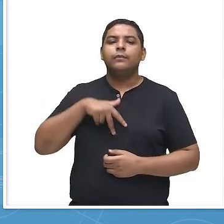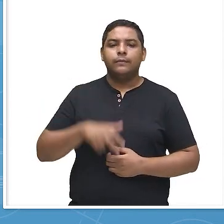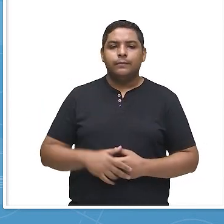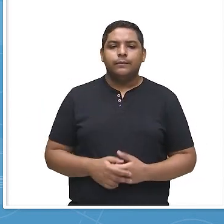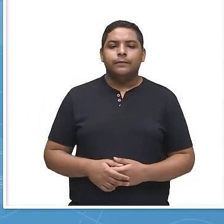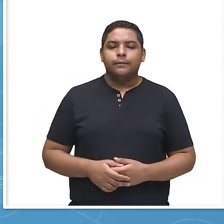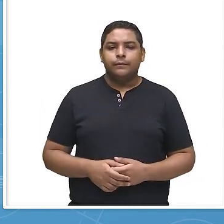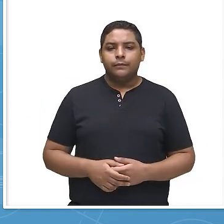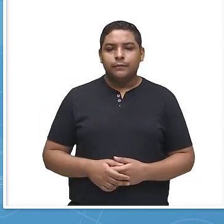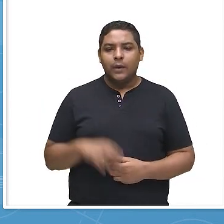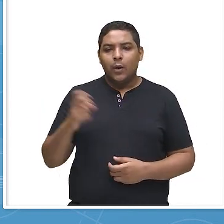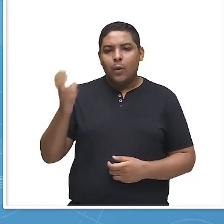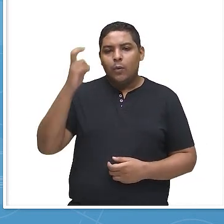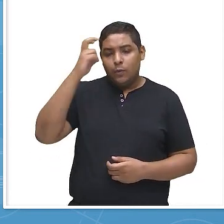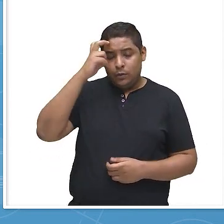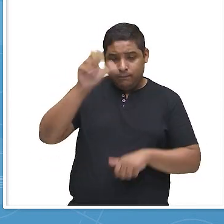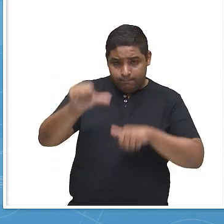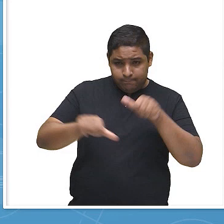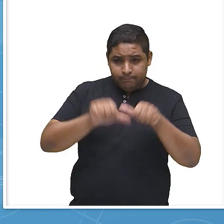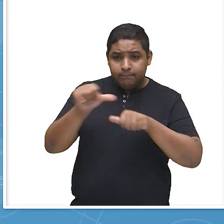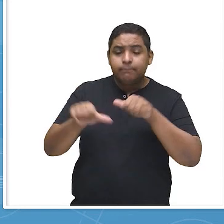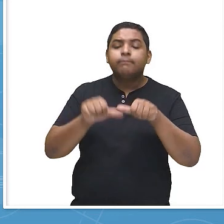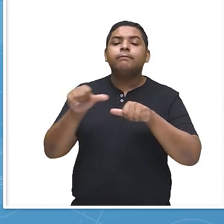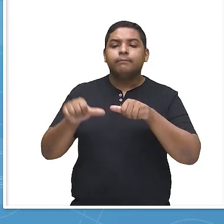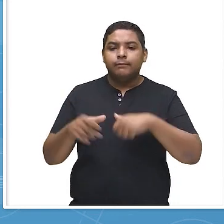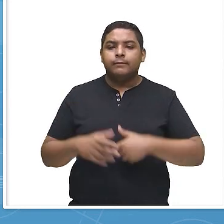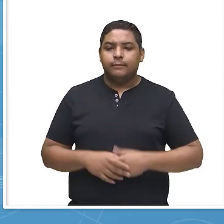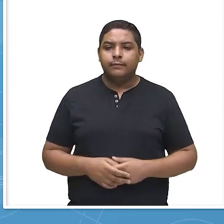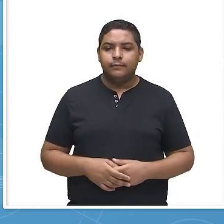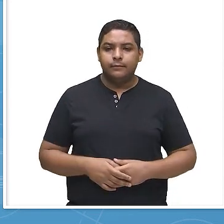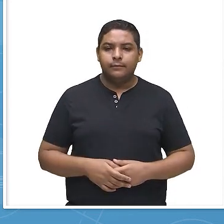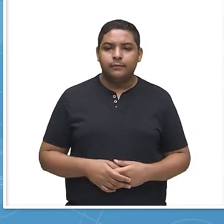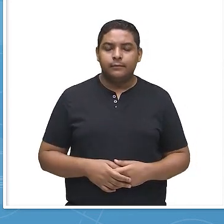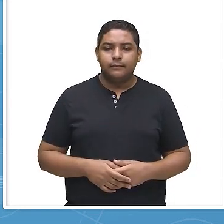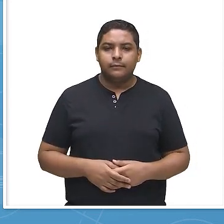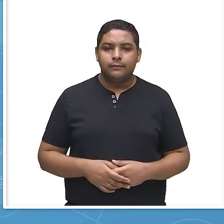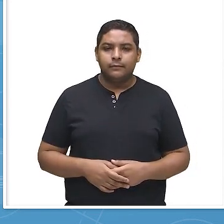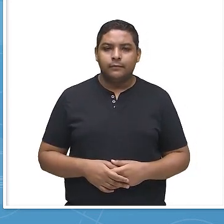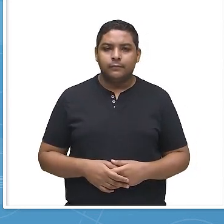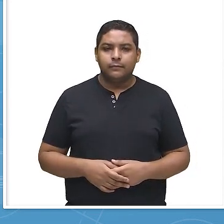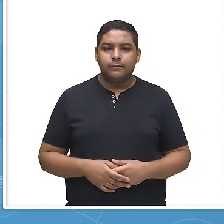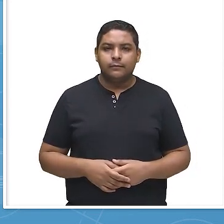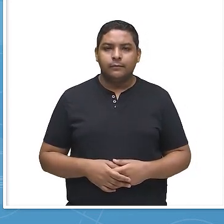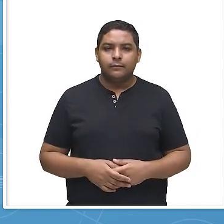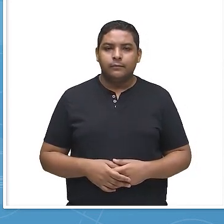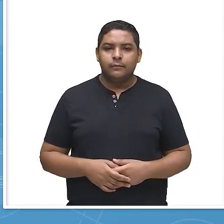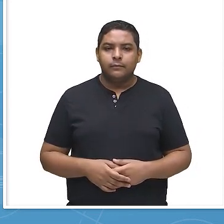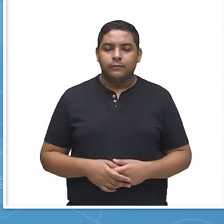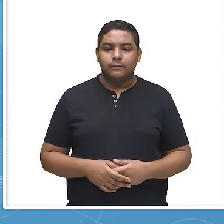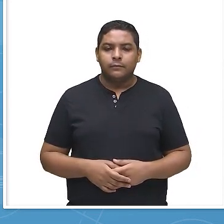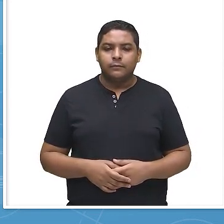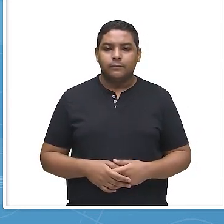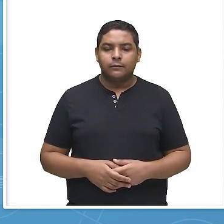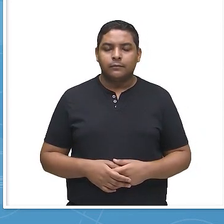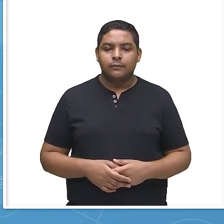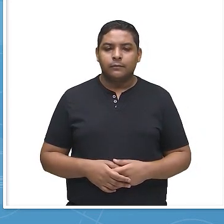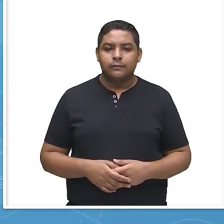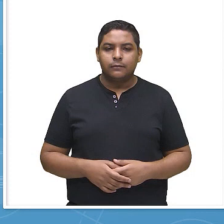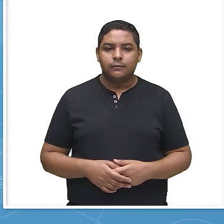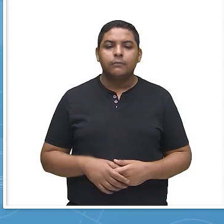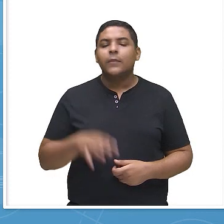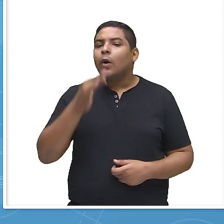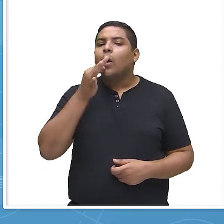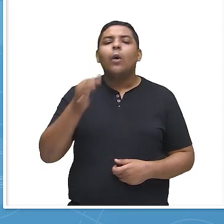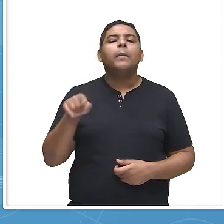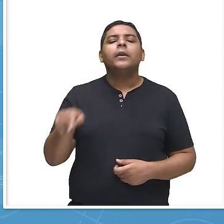natureza também transforma o meio onde nós vivemos, tá? O comentário sobre essa